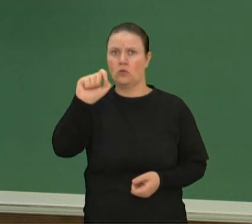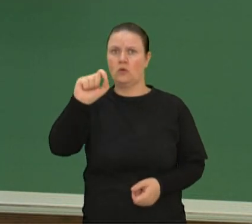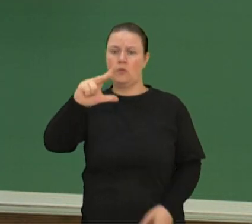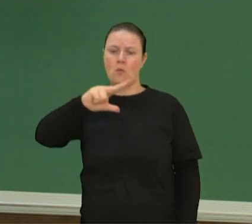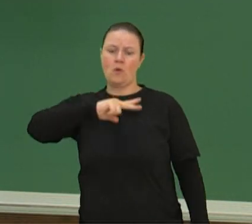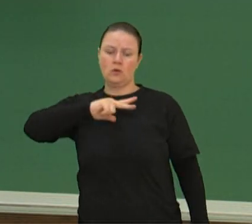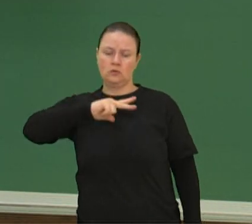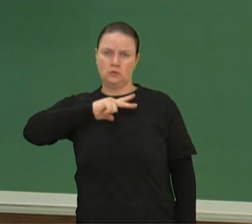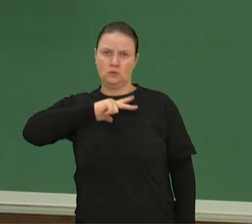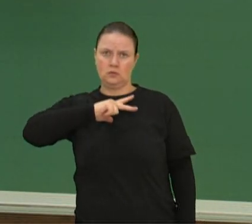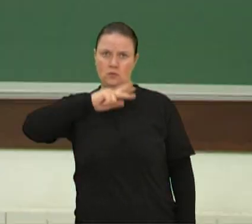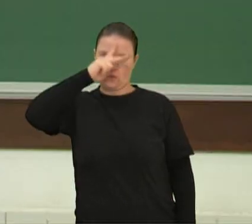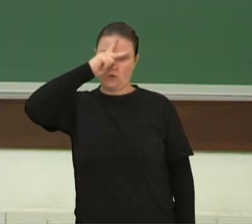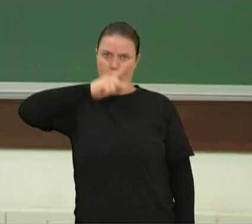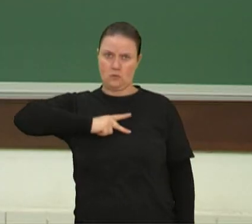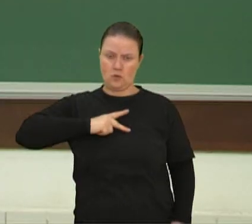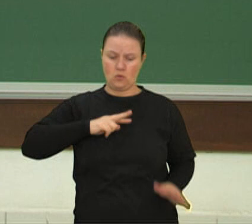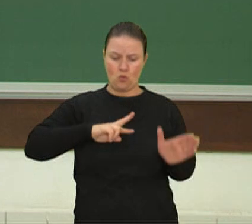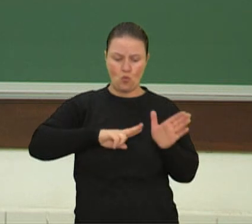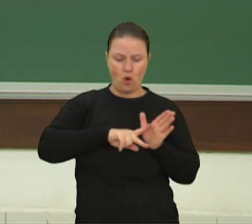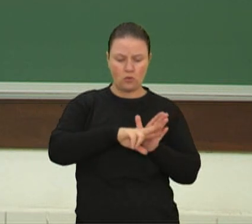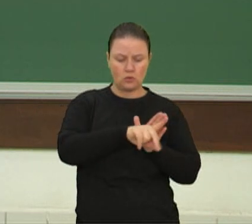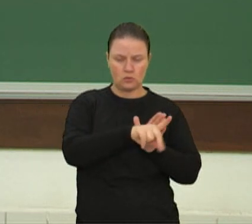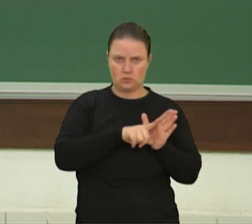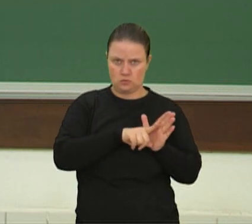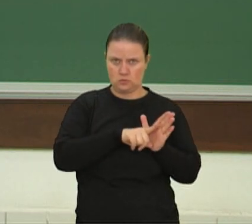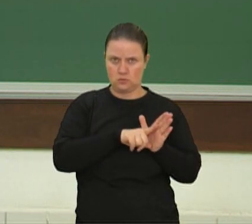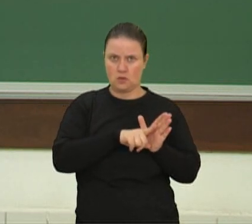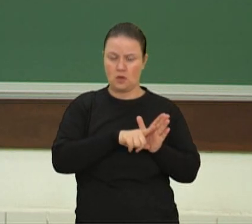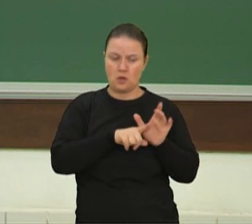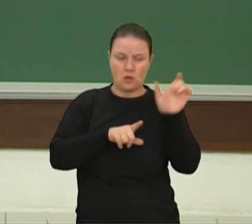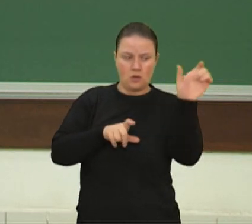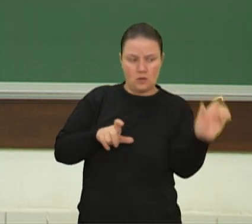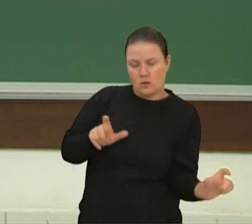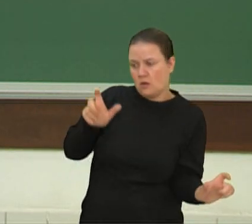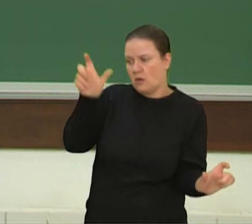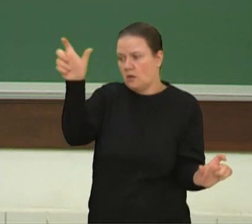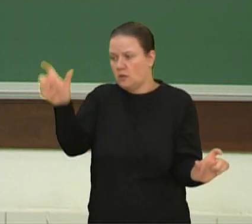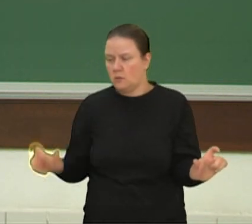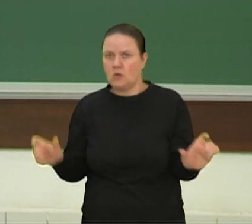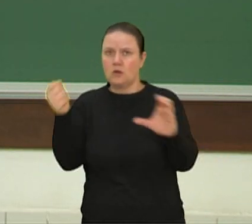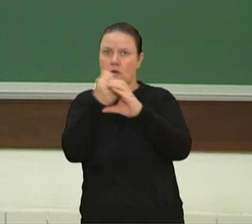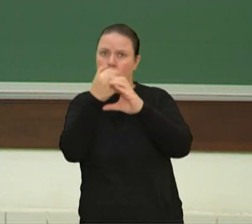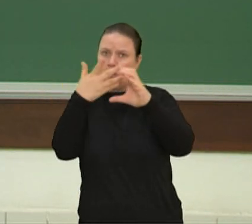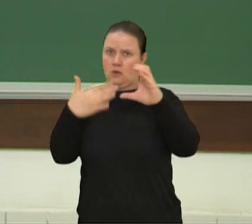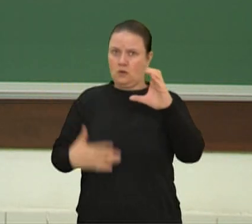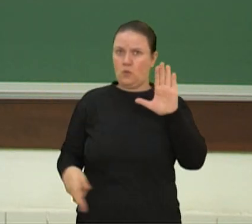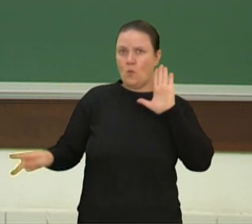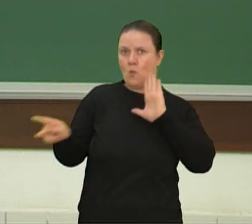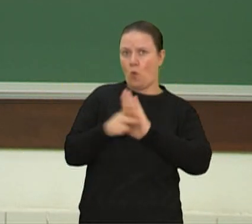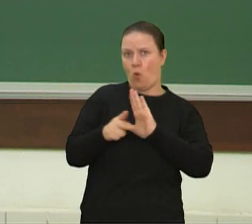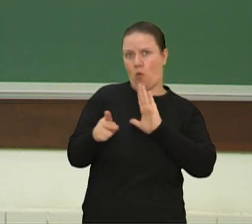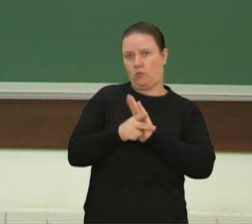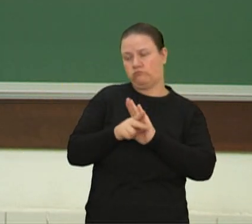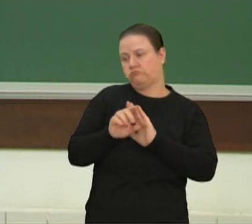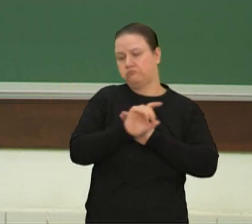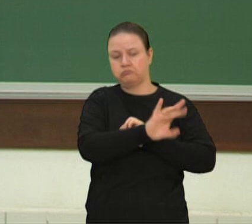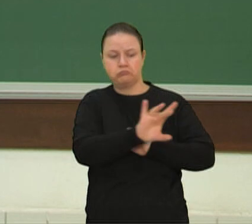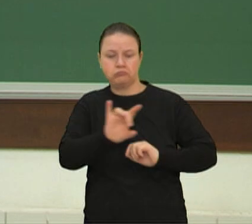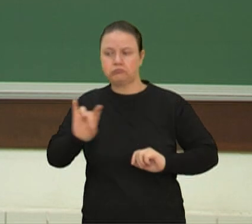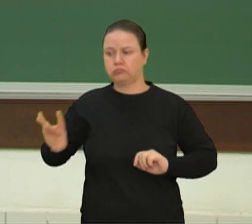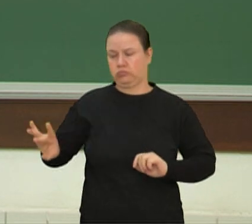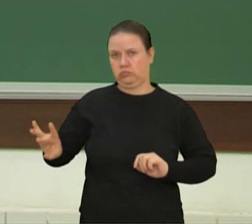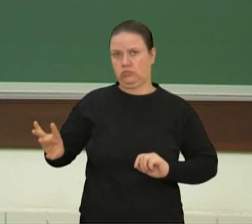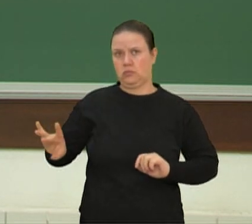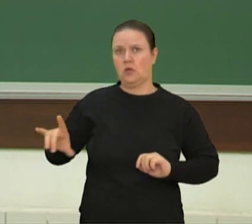individualidade biológica. De acordo com esse princípio, as pessoas têm características e aspectos próprios, particulares, tanto físicos